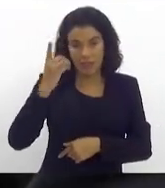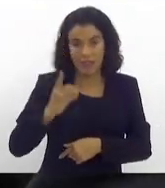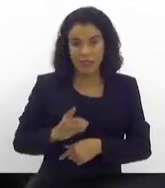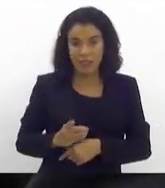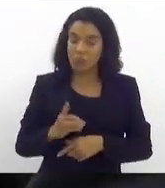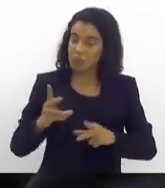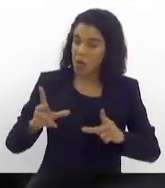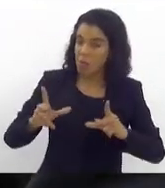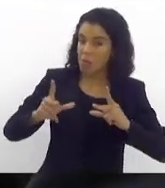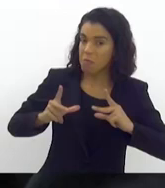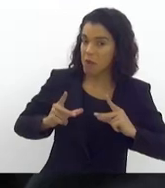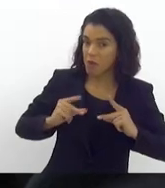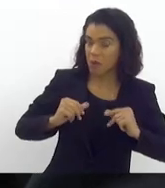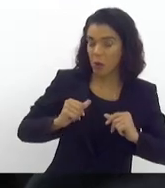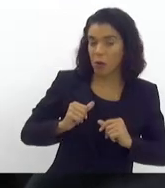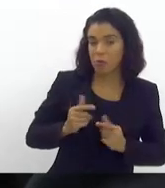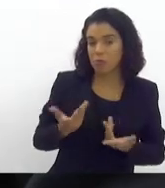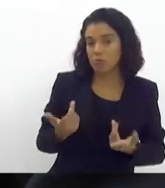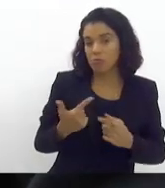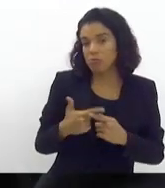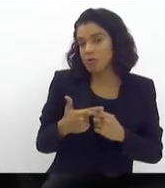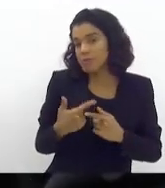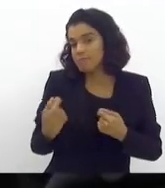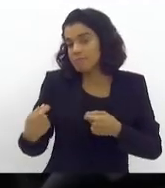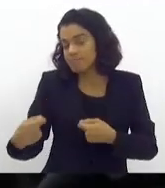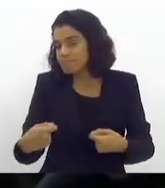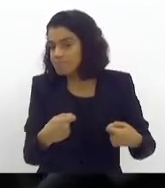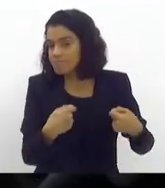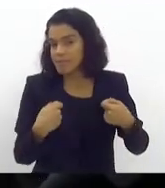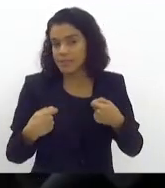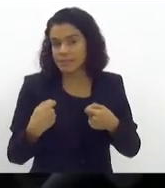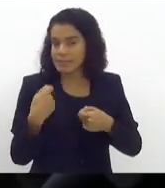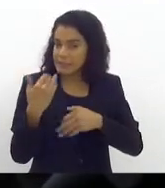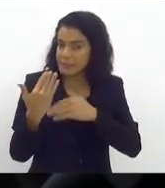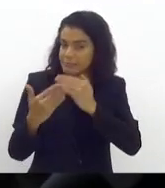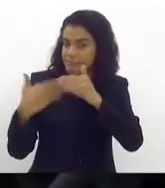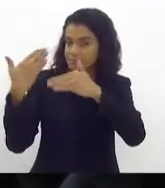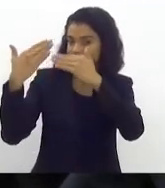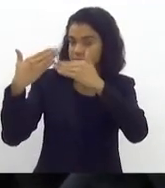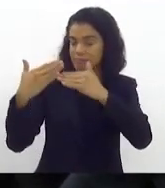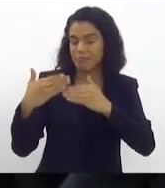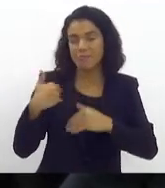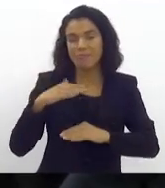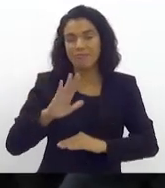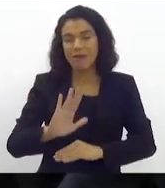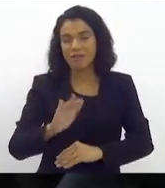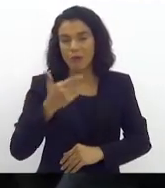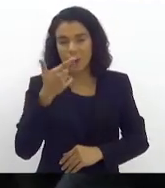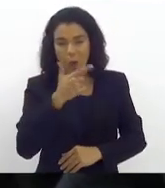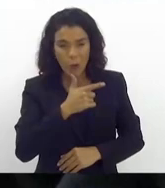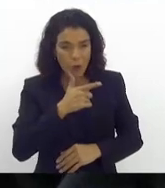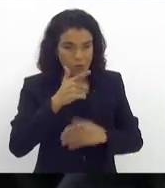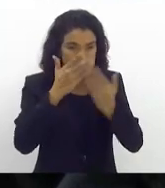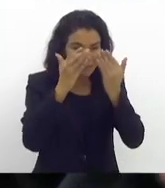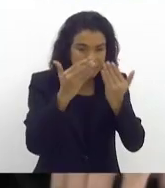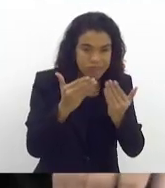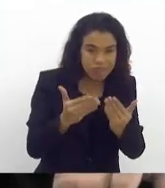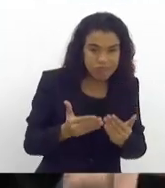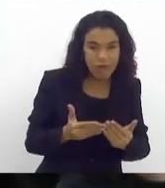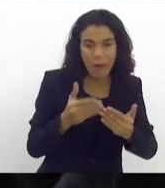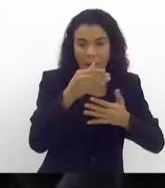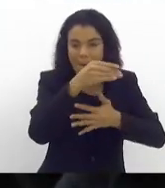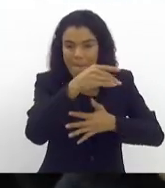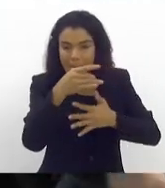meritória, que merece prosperar. Eu não consegui aqui analisar